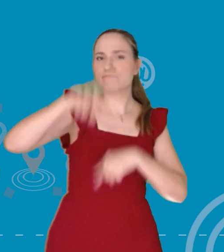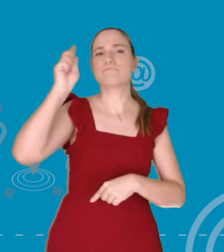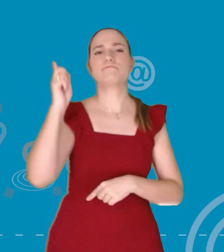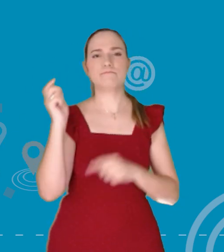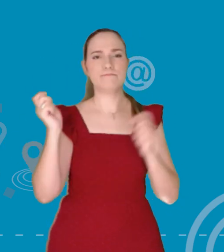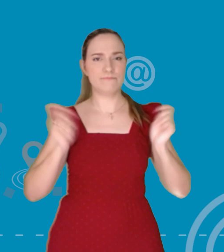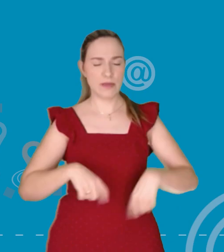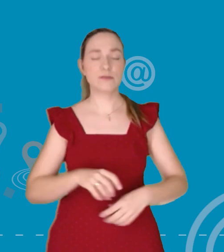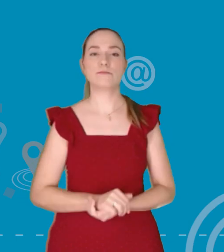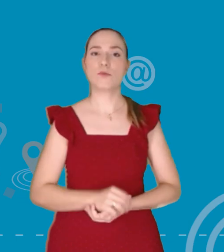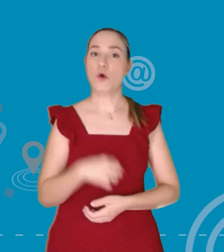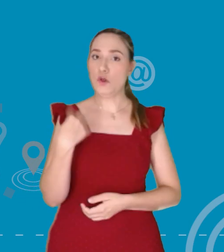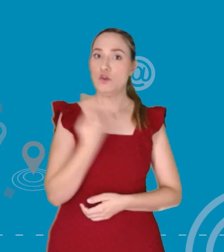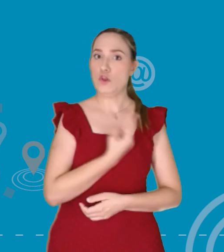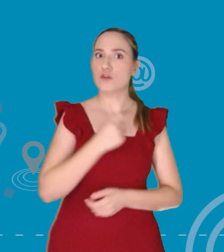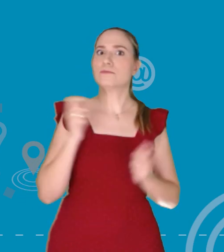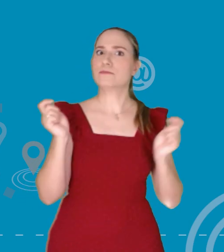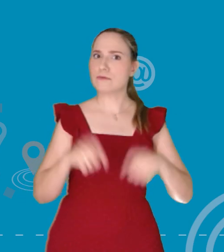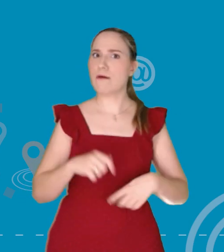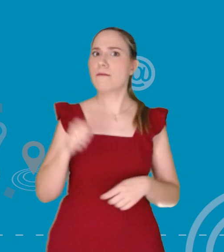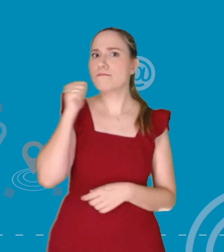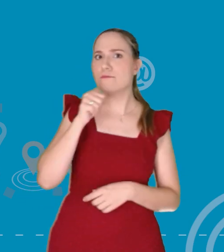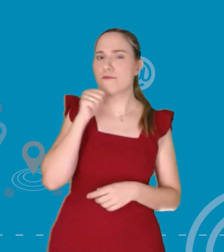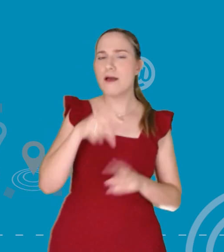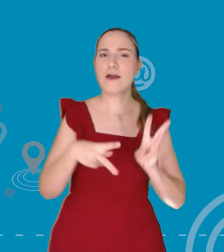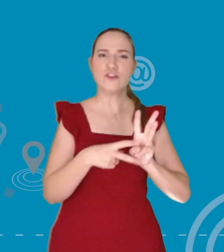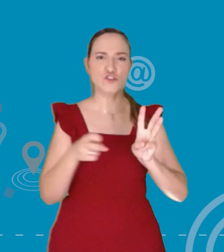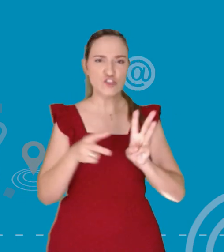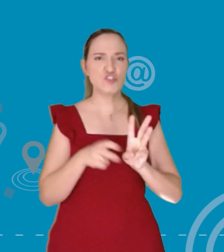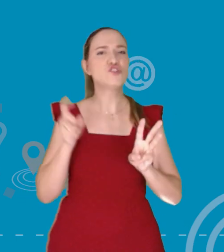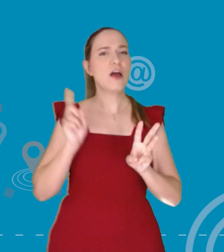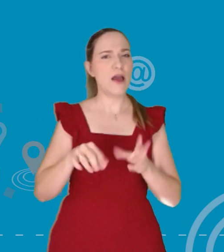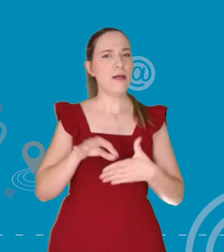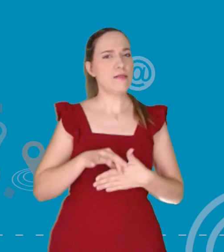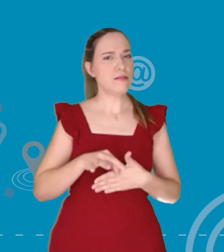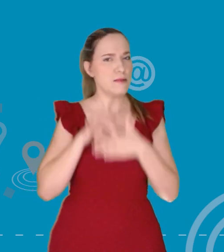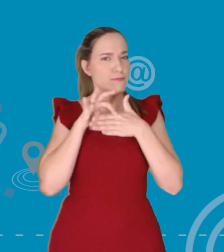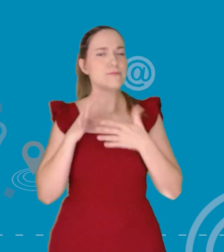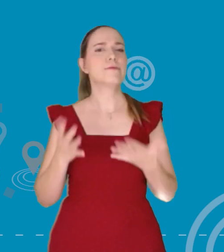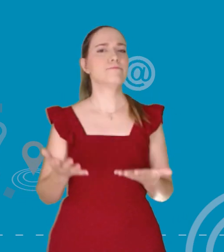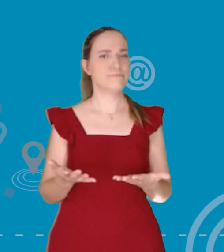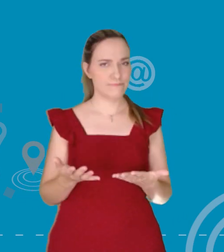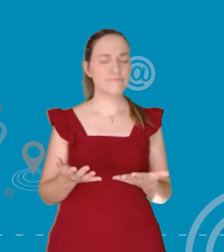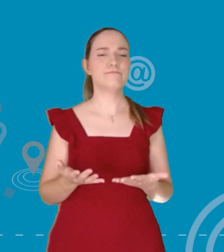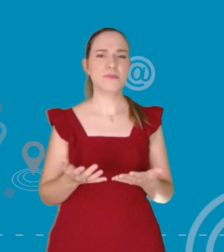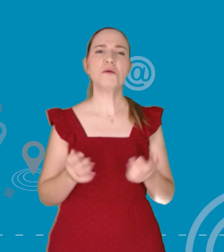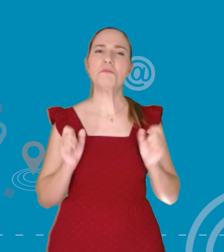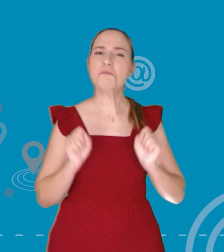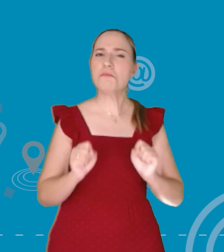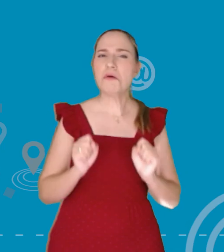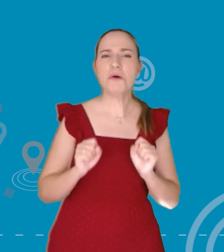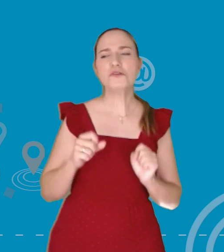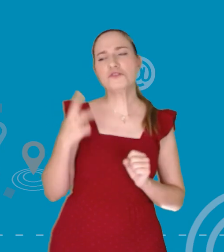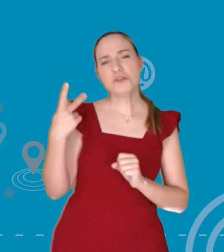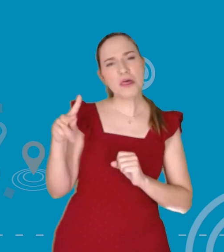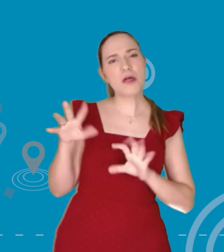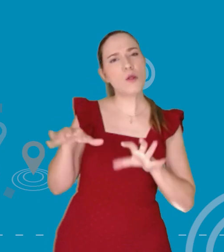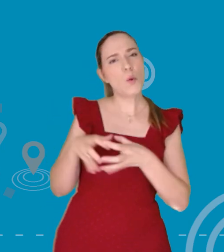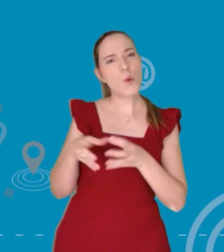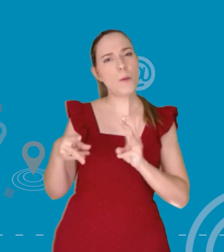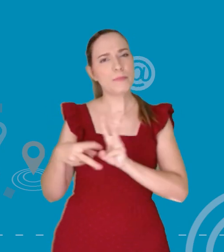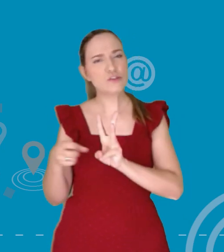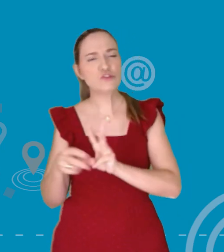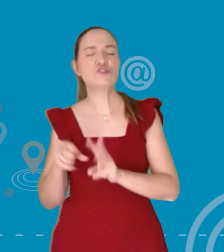Que tenhamos mulheres indígenas em cargos de liderança, seja em seus territórios,